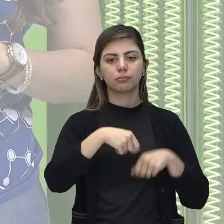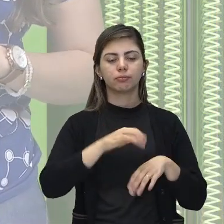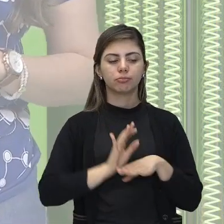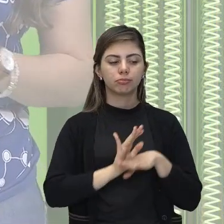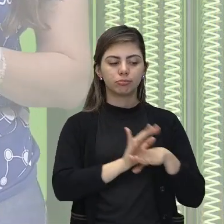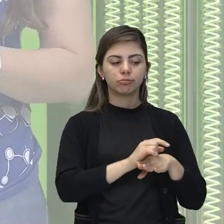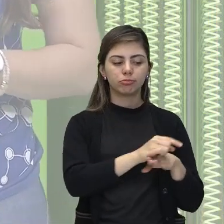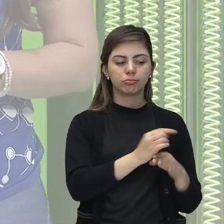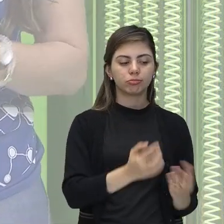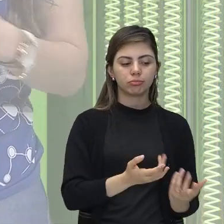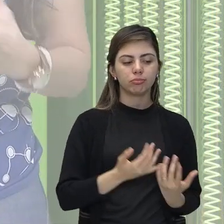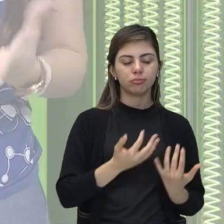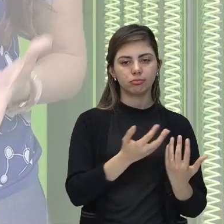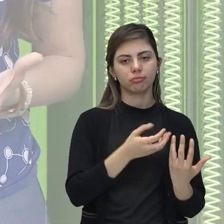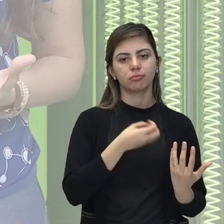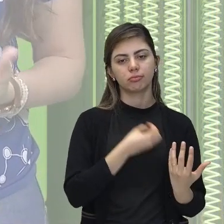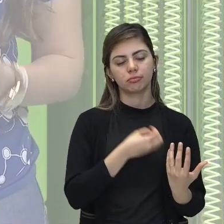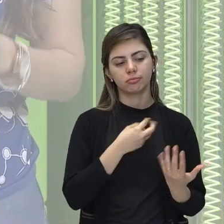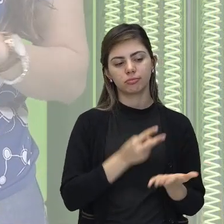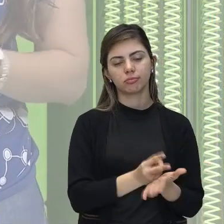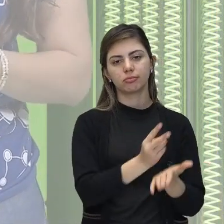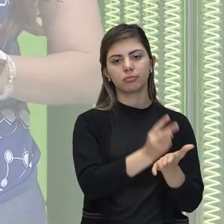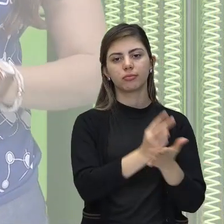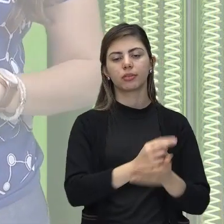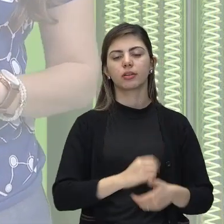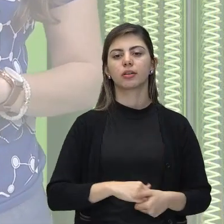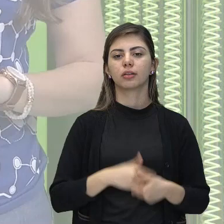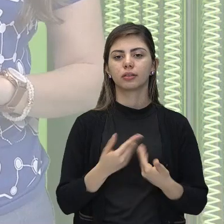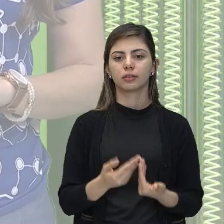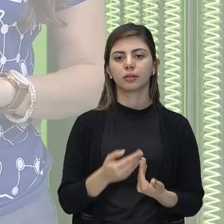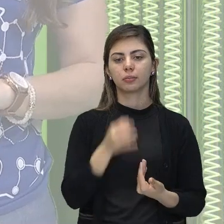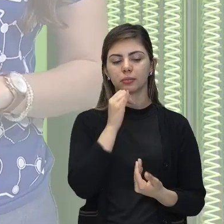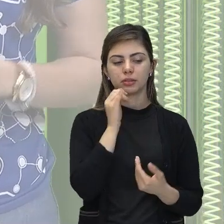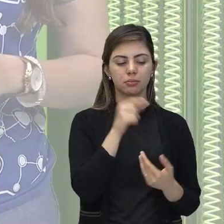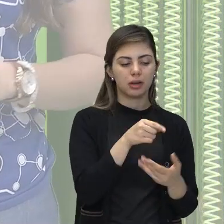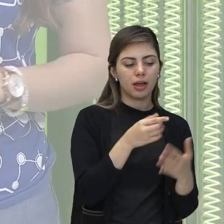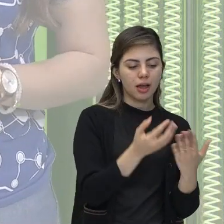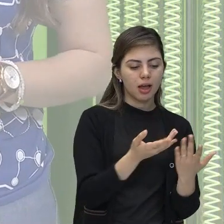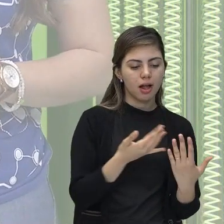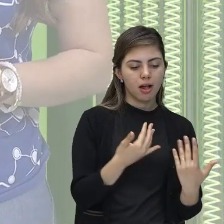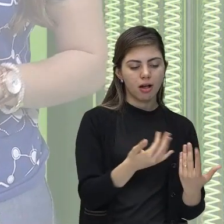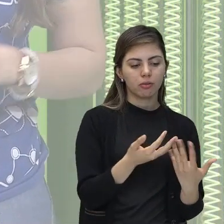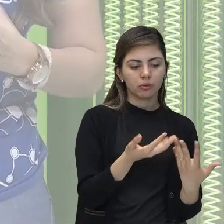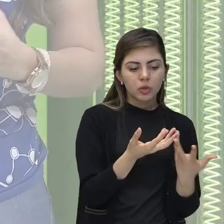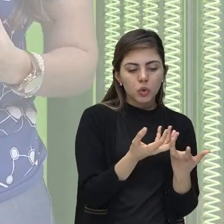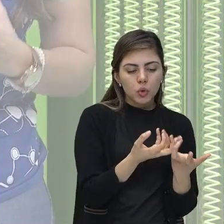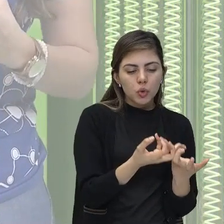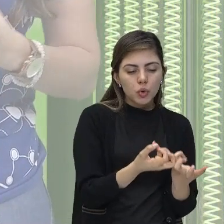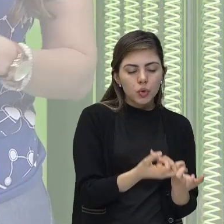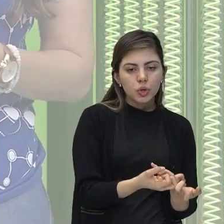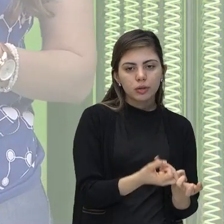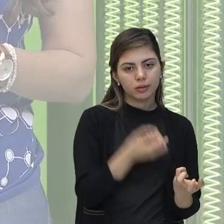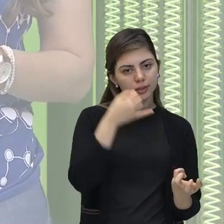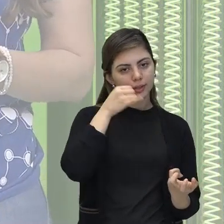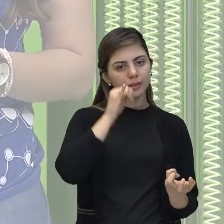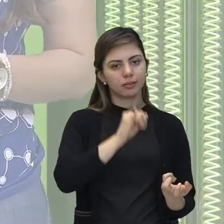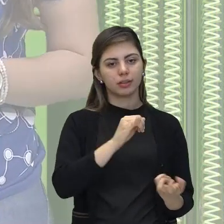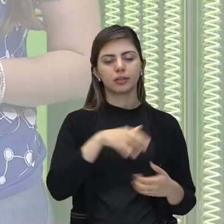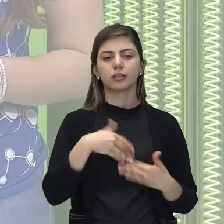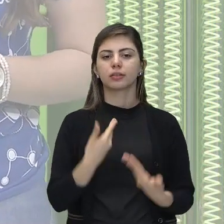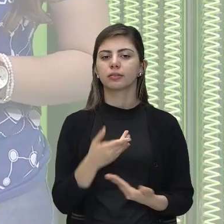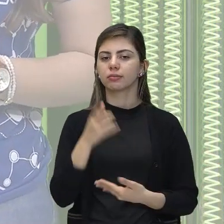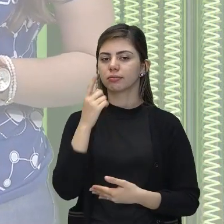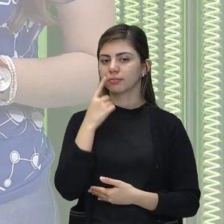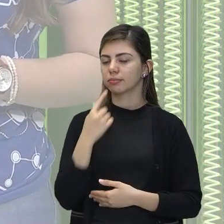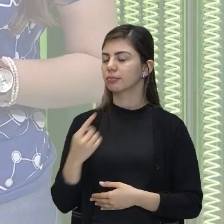das algas, protegendo-as contra o ressecamento. Então, a gente consegue observar que aqui a gente tem uma relação,